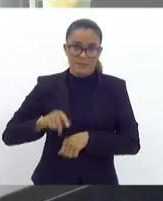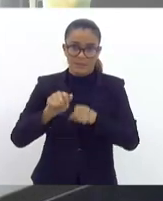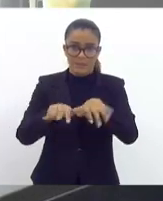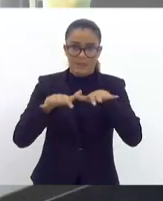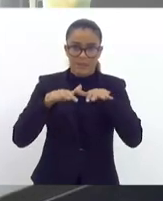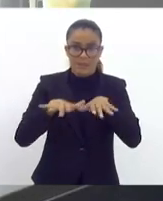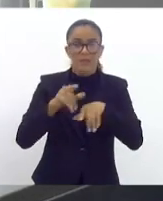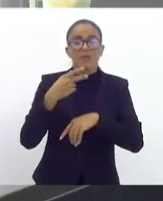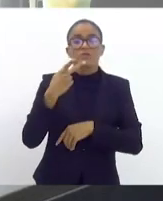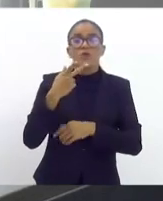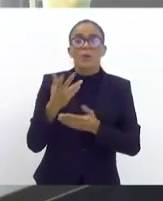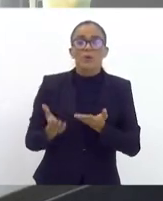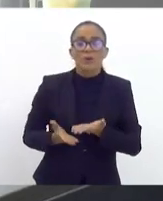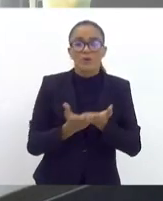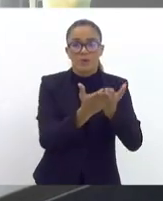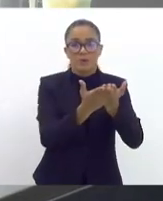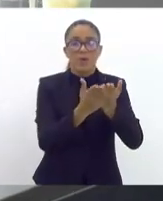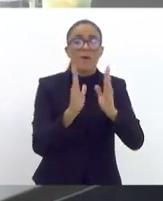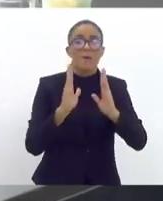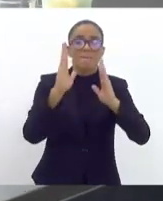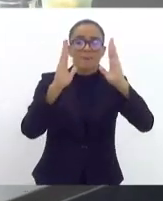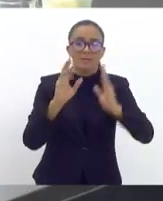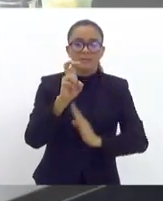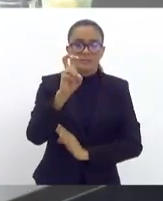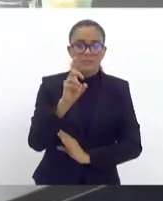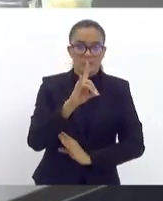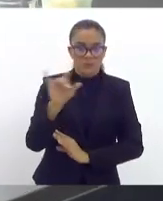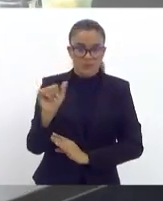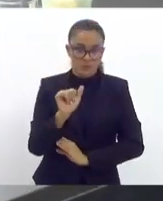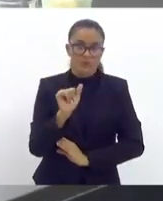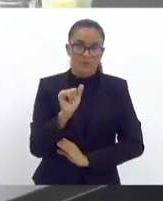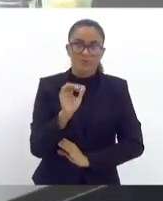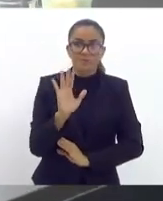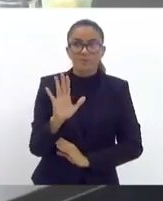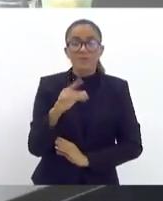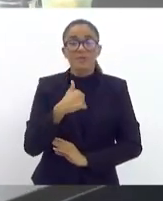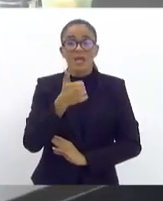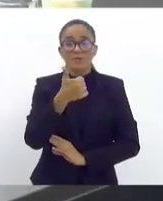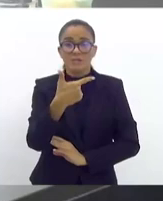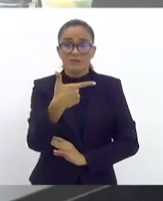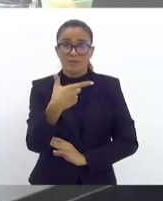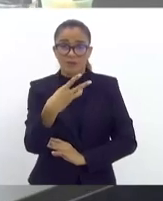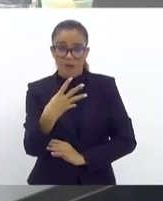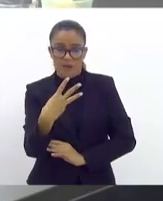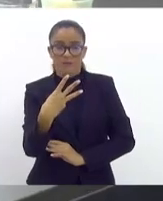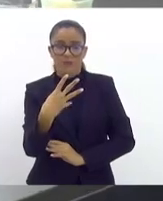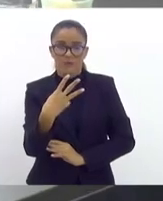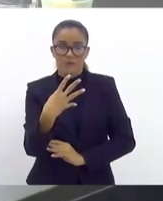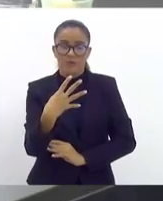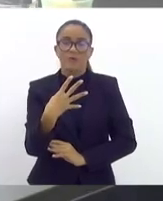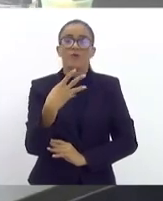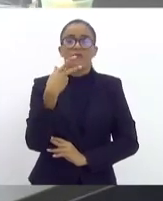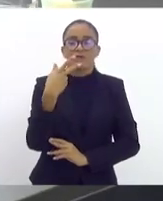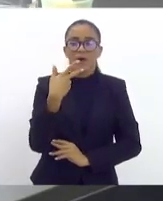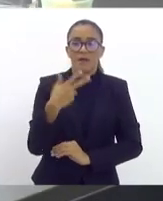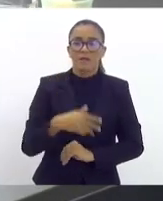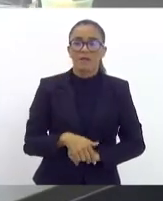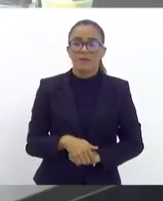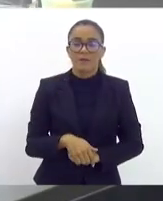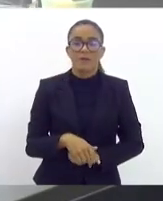recurso do despacho ao plenário no prazo de cinco dias úteis a partir da publicação e aí o 124 ela fala ele fala